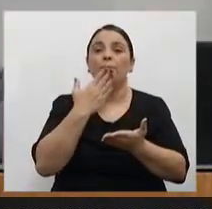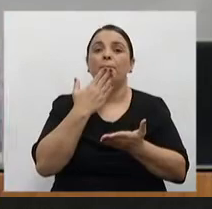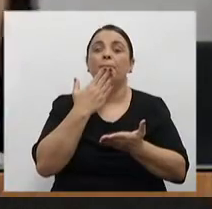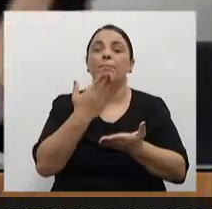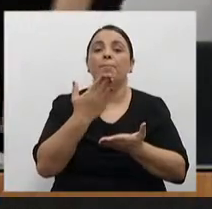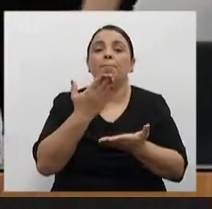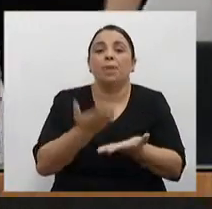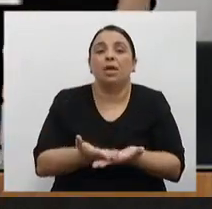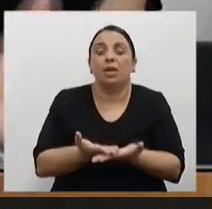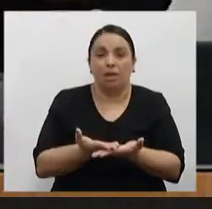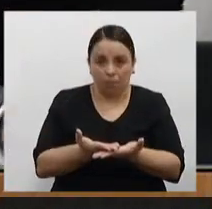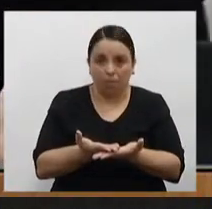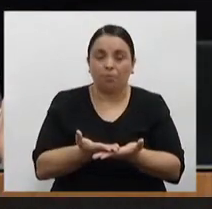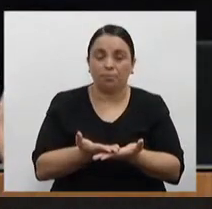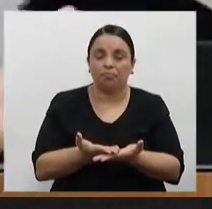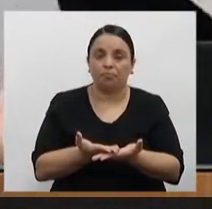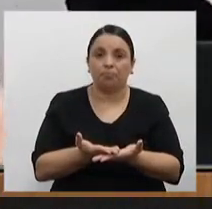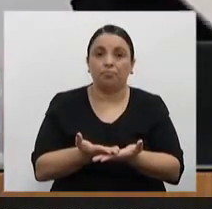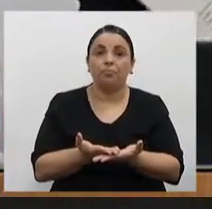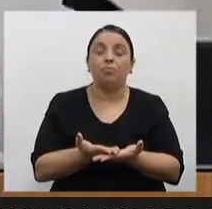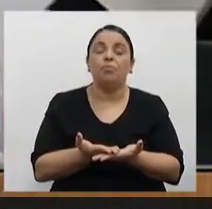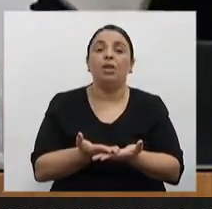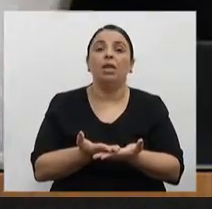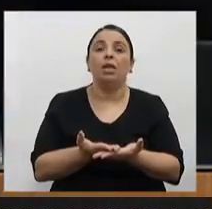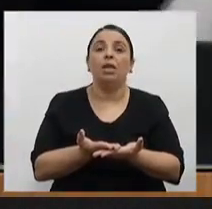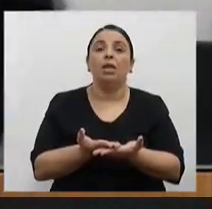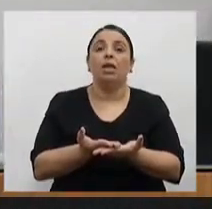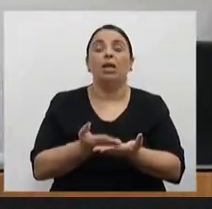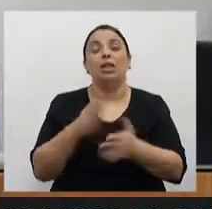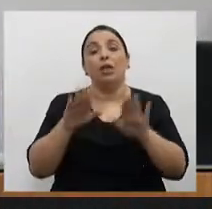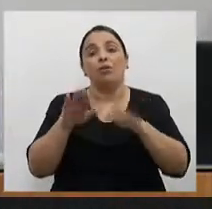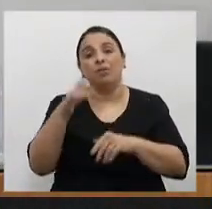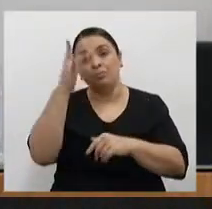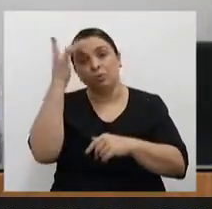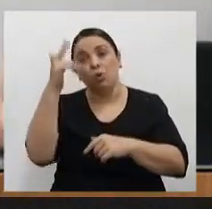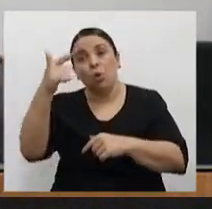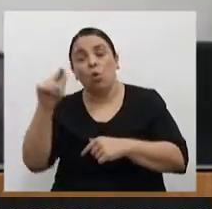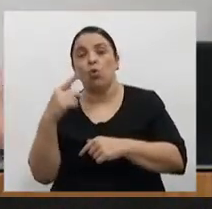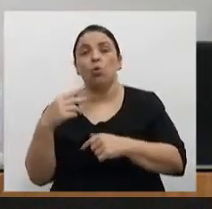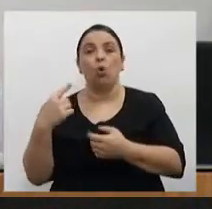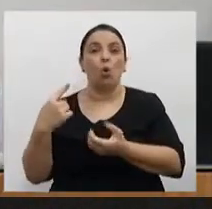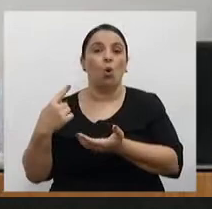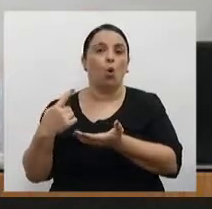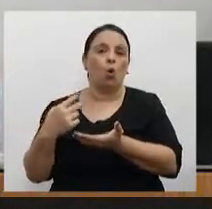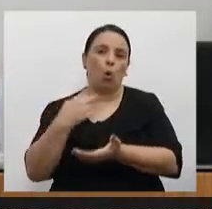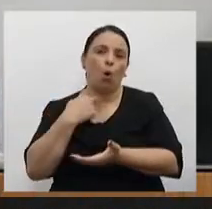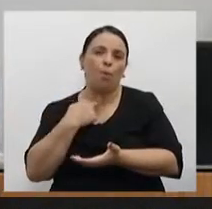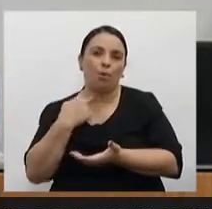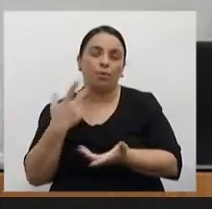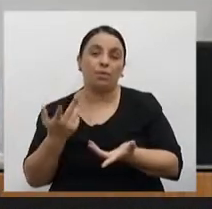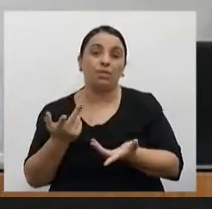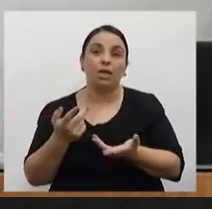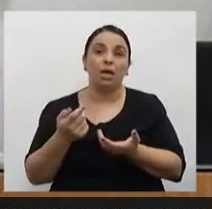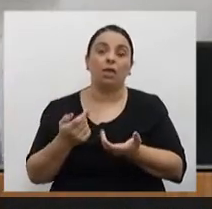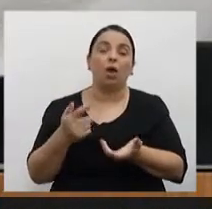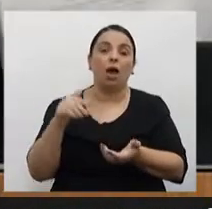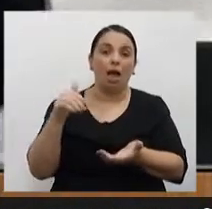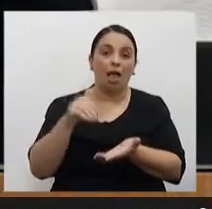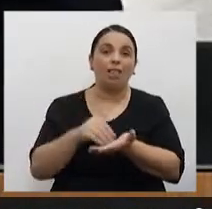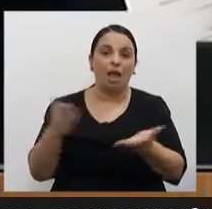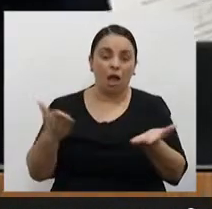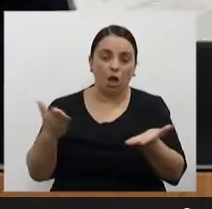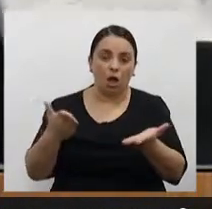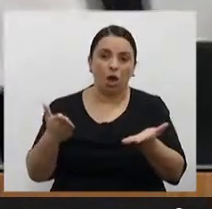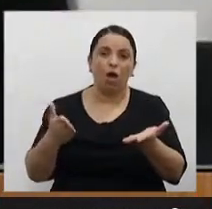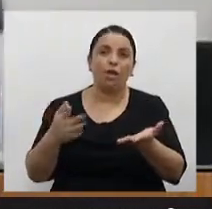Paulo, nossos integrantes, da deputada Ana Paula, está com outro compromisso, mas aproveitar que eles estão aqui acompanhando até esse momento, só para a